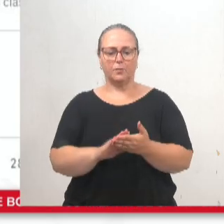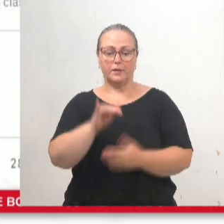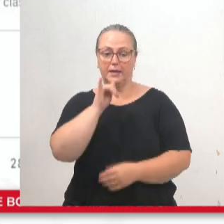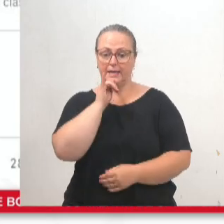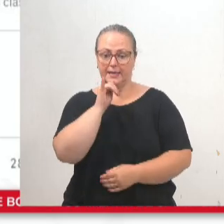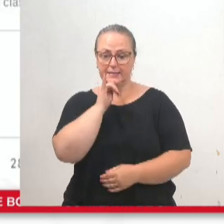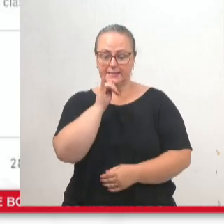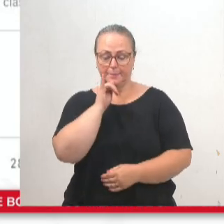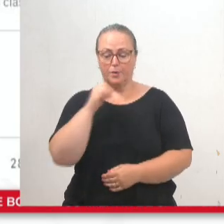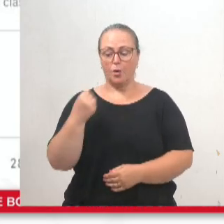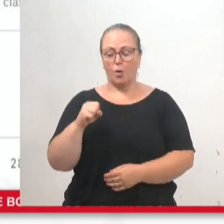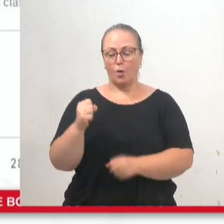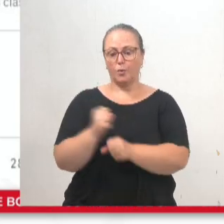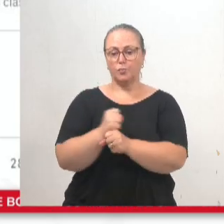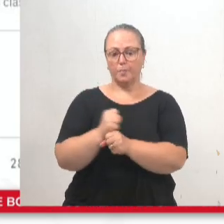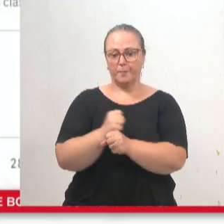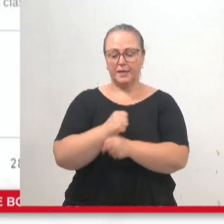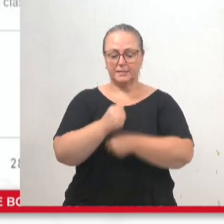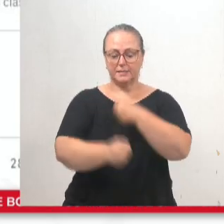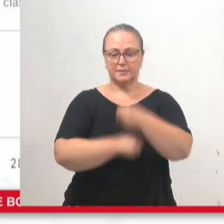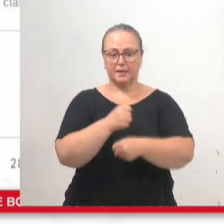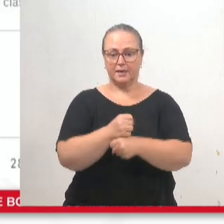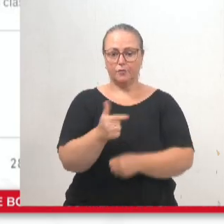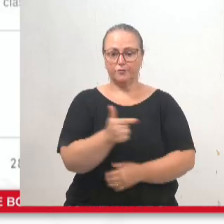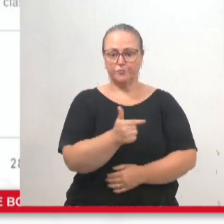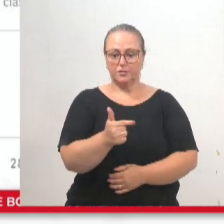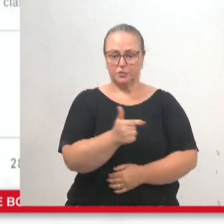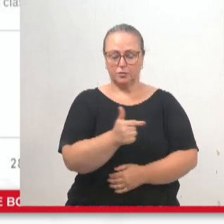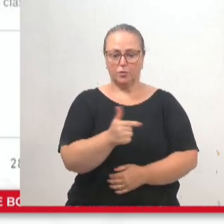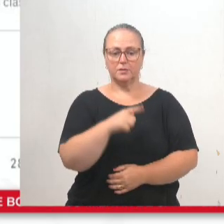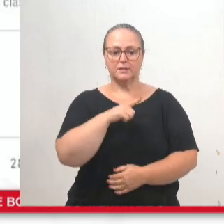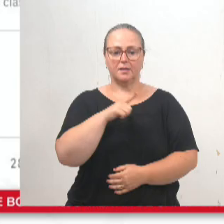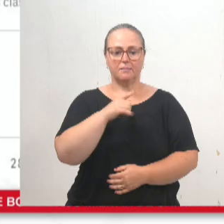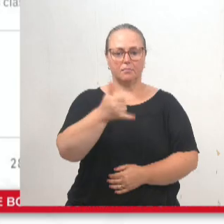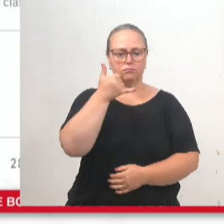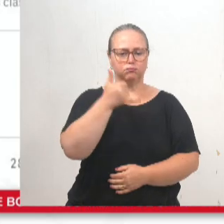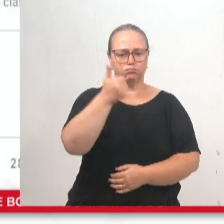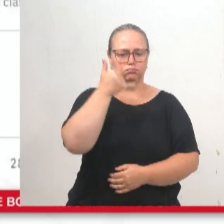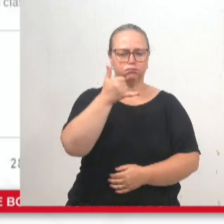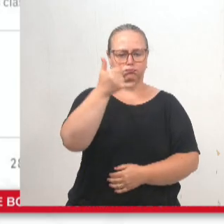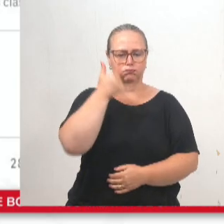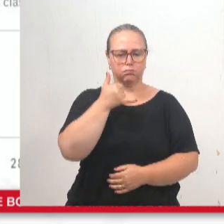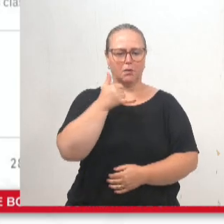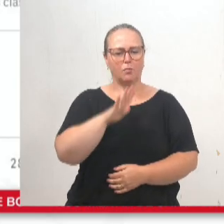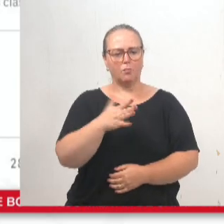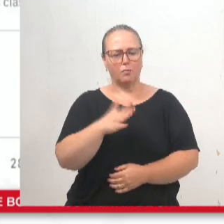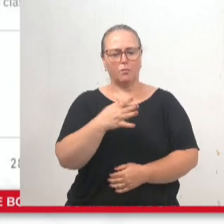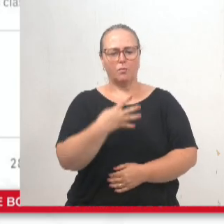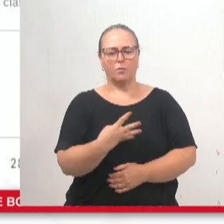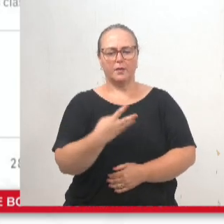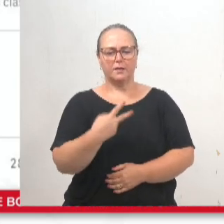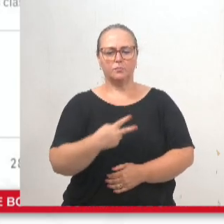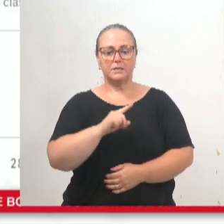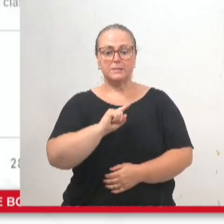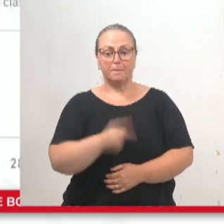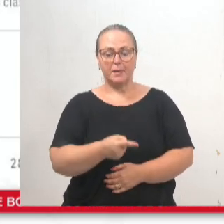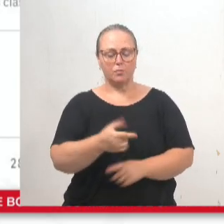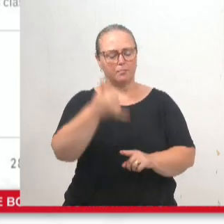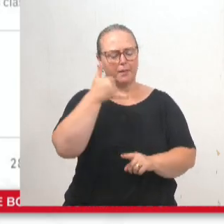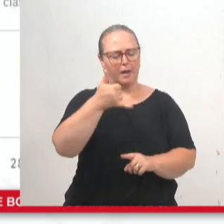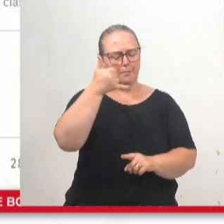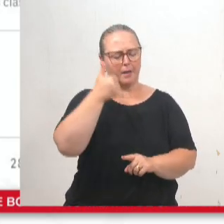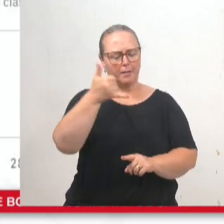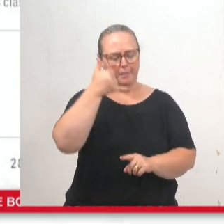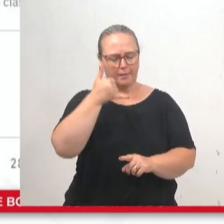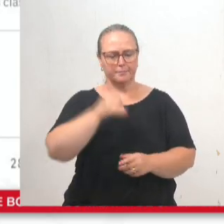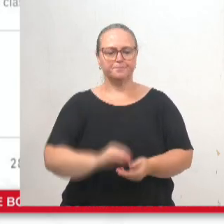meses do ano de 2022, nós tivemos praticamente 42 mil ligações que chegaram aqui para a central de Blumenau.